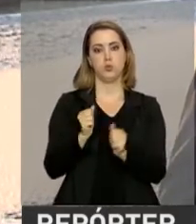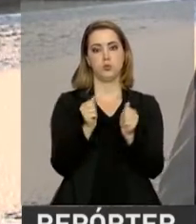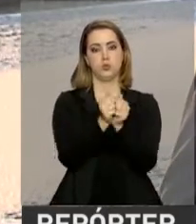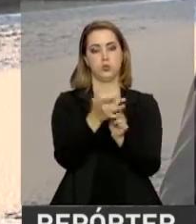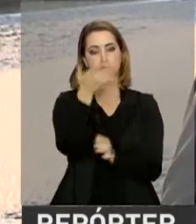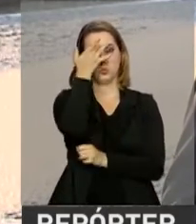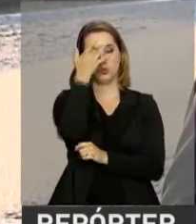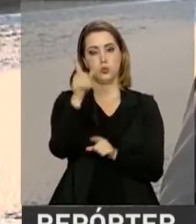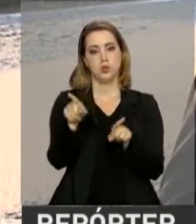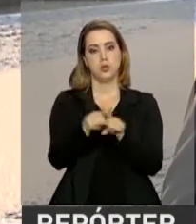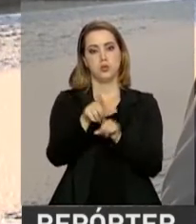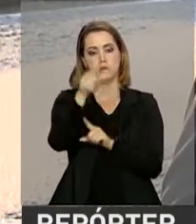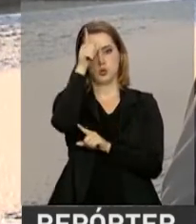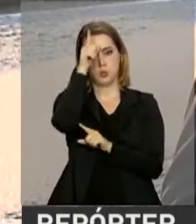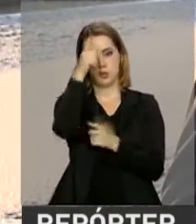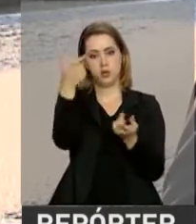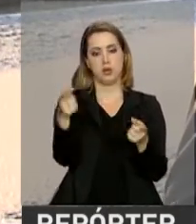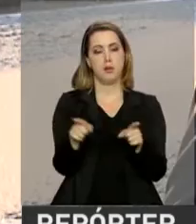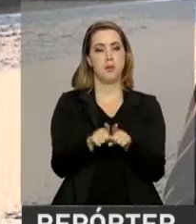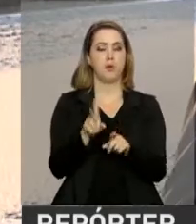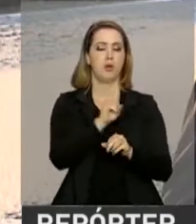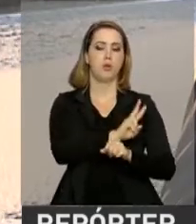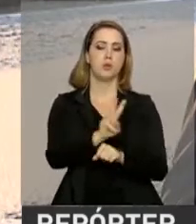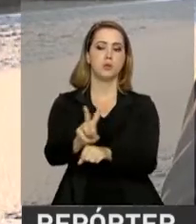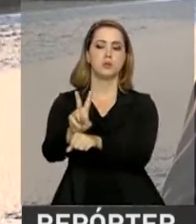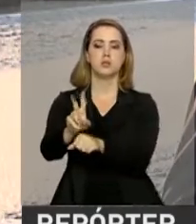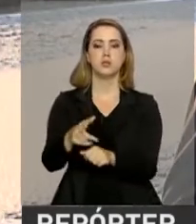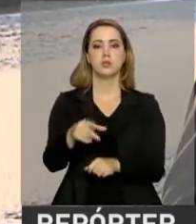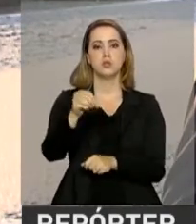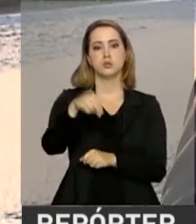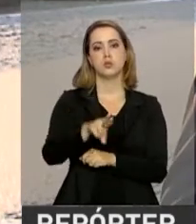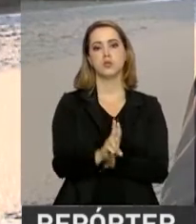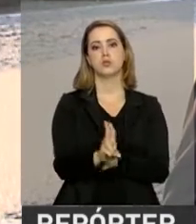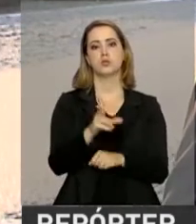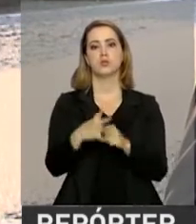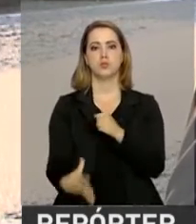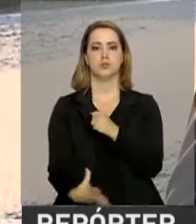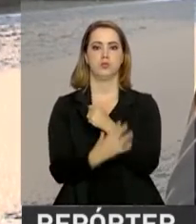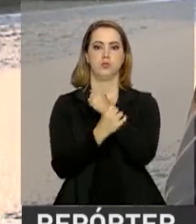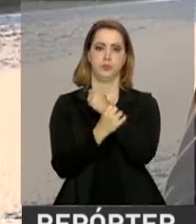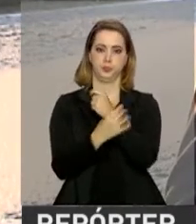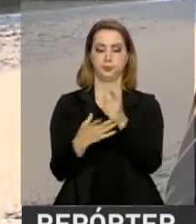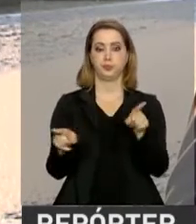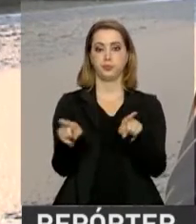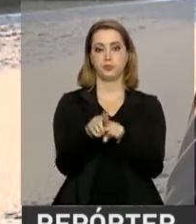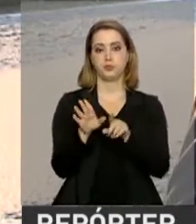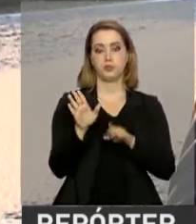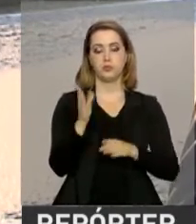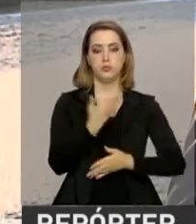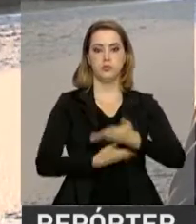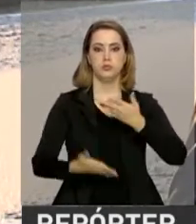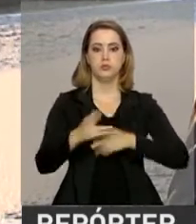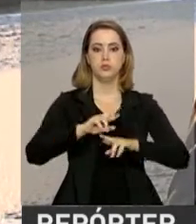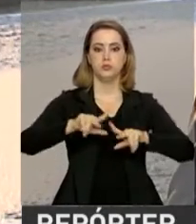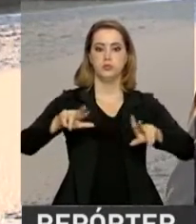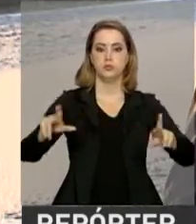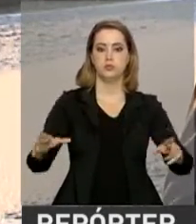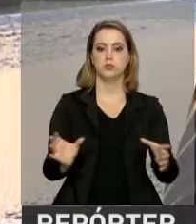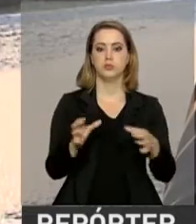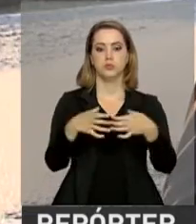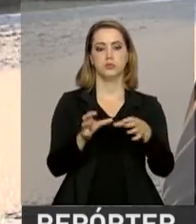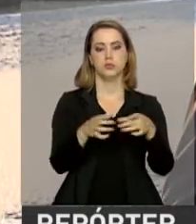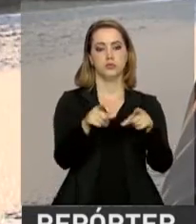em defesa da reforma e ampliação do conselho de segurança das nações unidas e cooperam em várias áreas